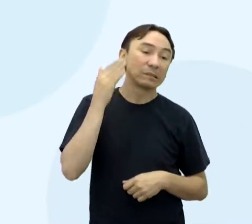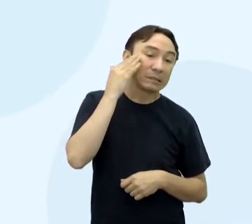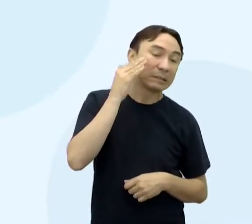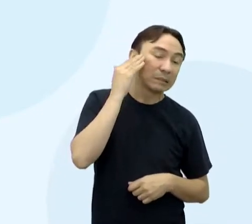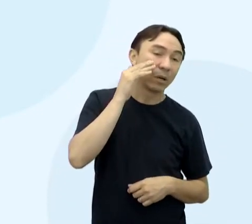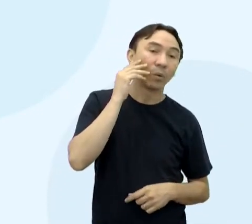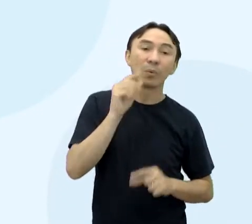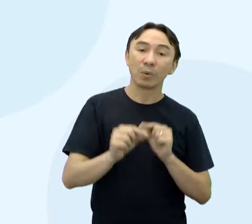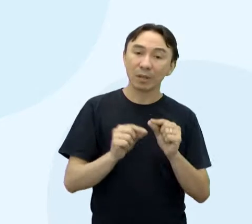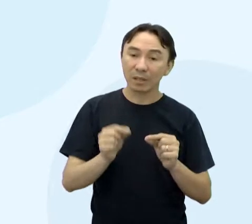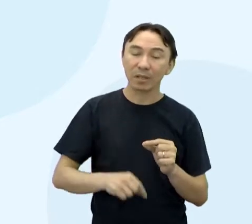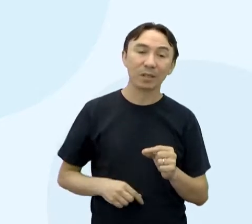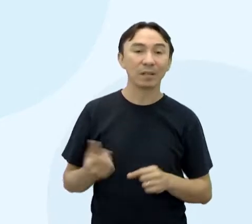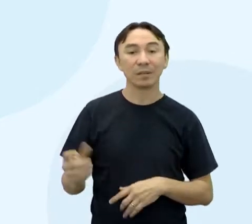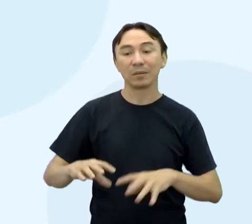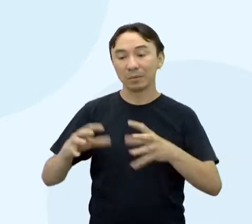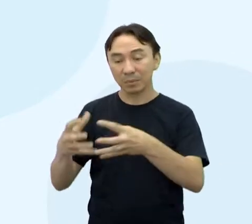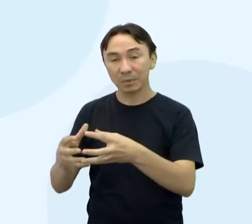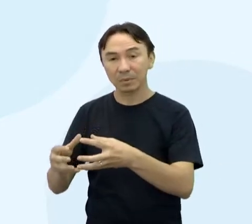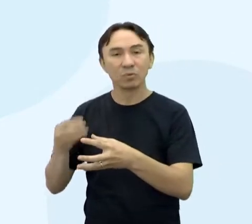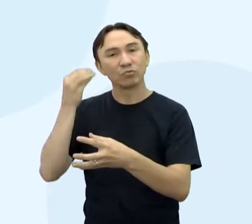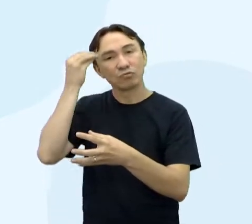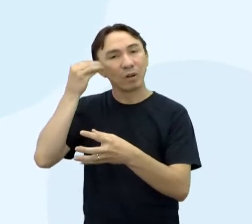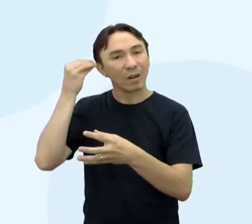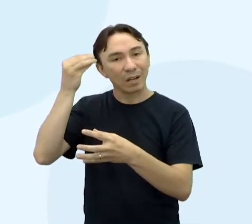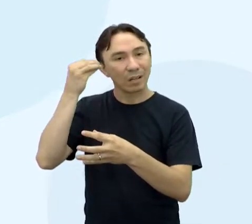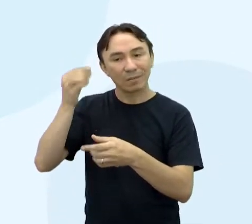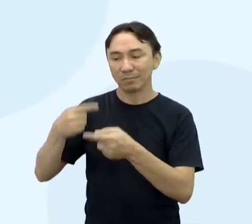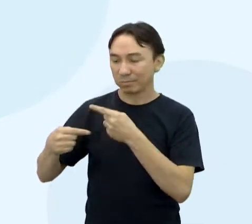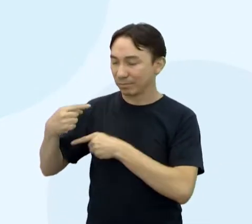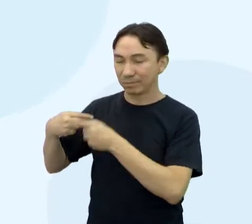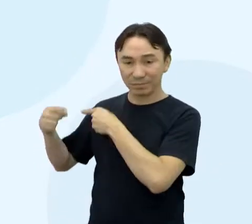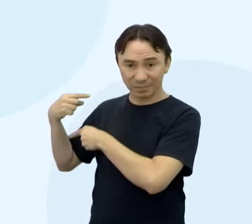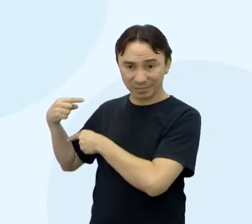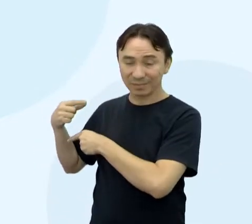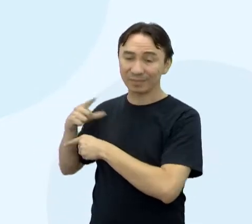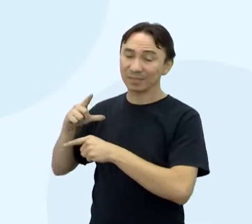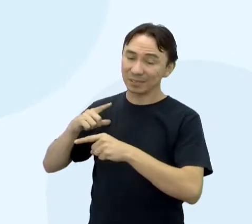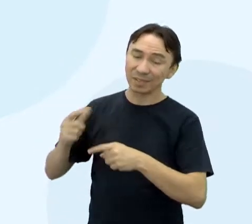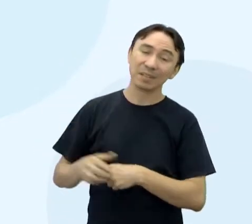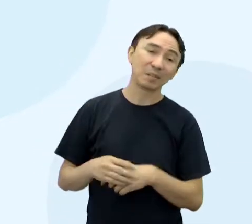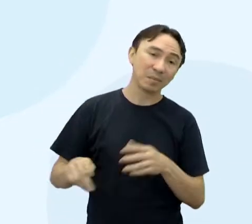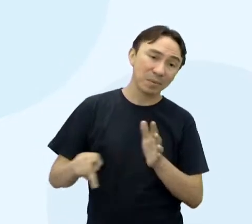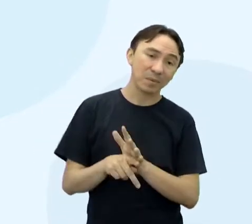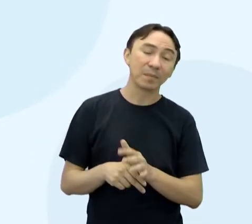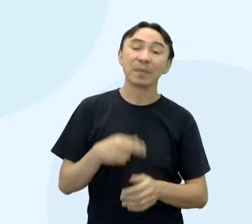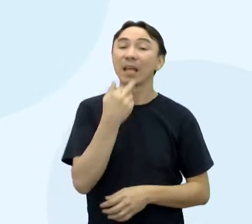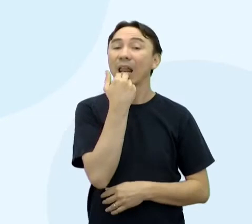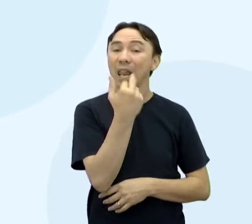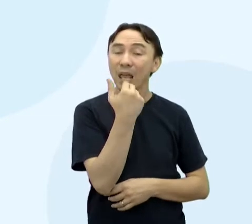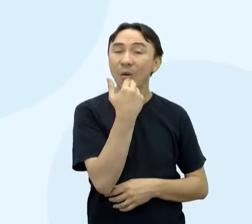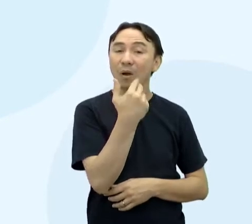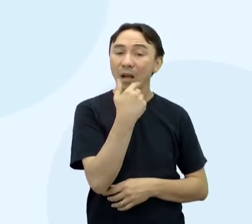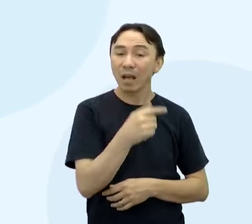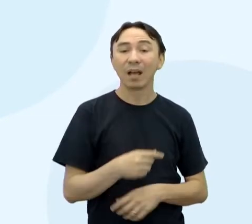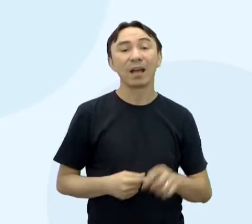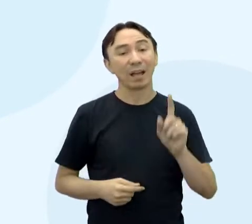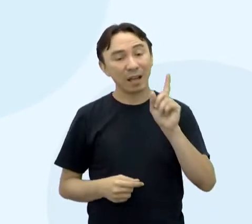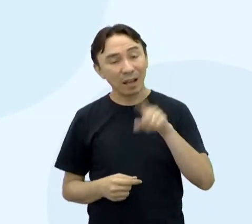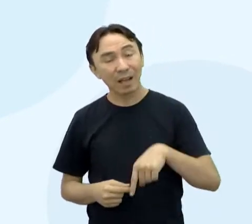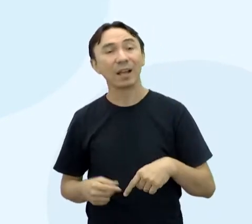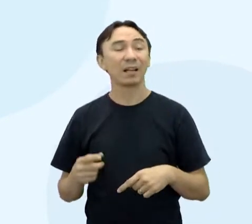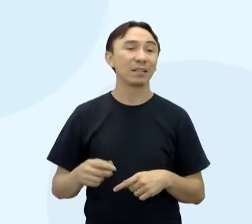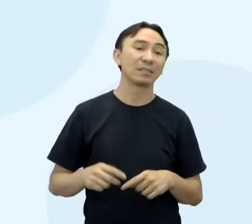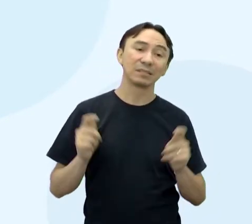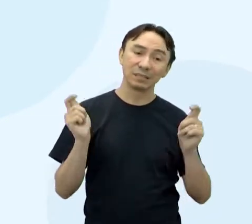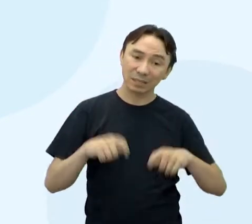dada comunidade estão reunidas. Segundo Fiorin, a língua é a maneira particular pela qual a